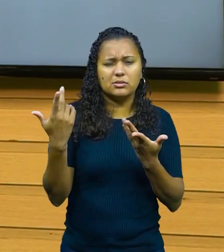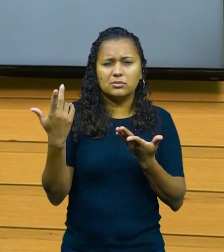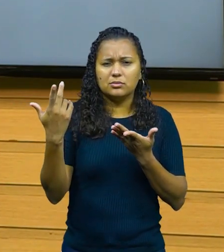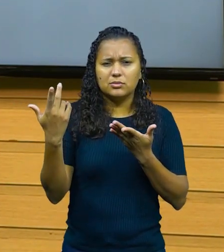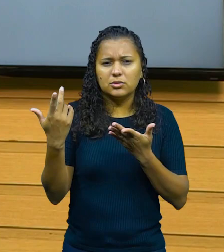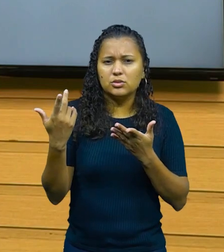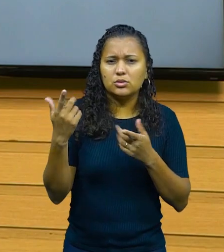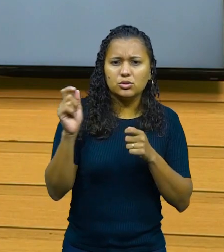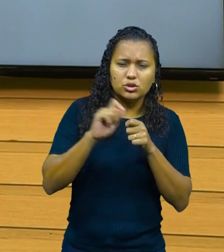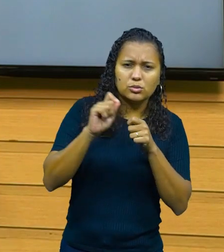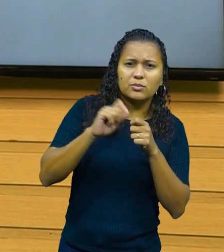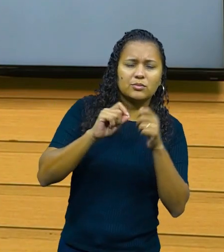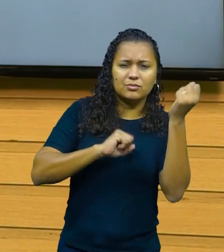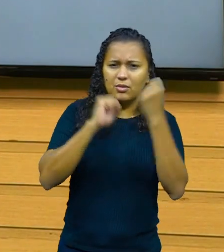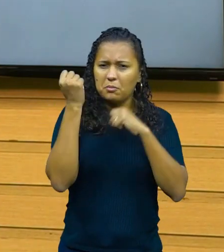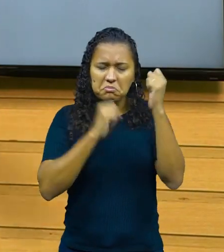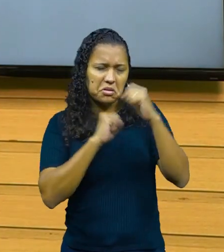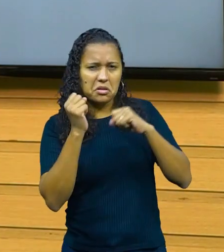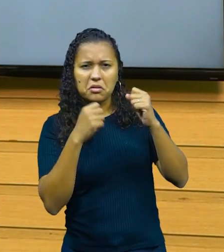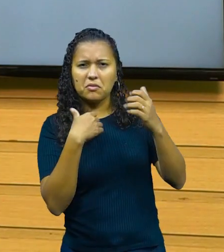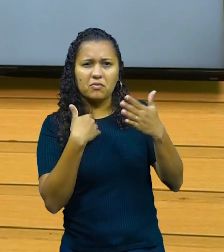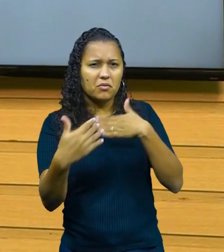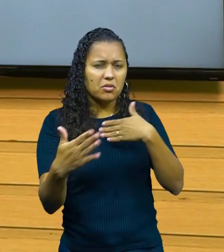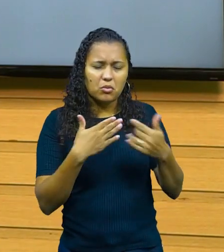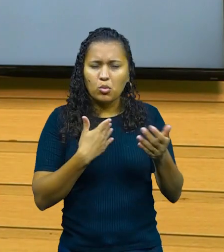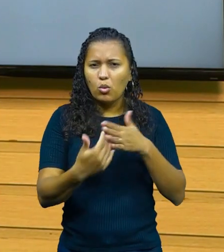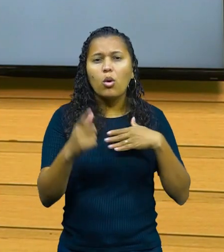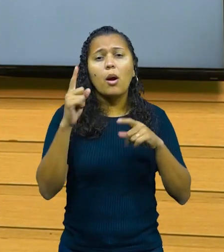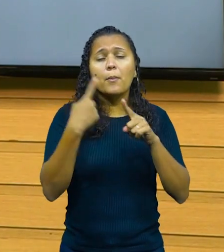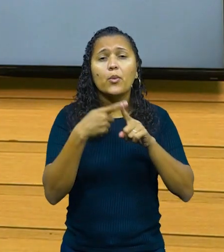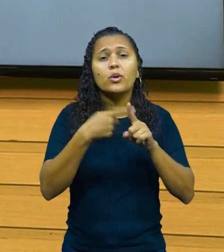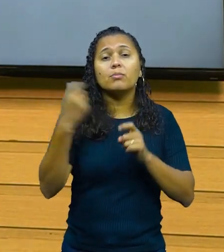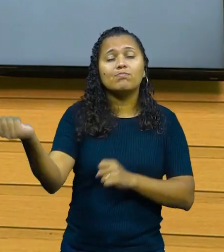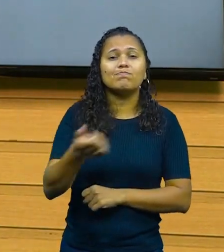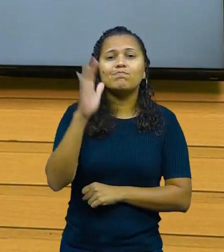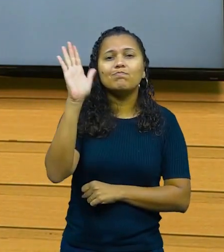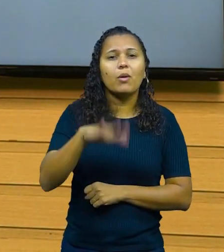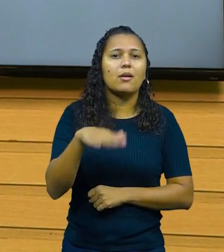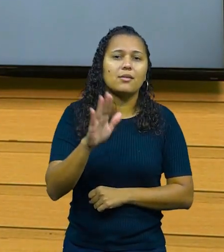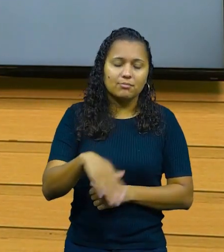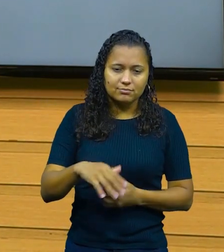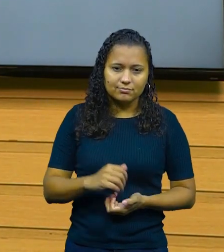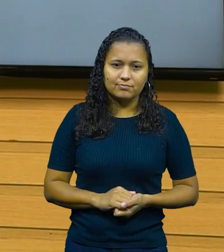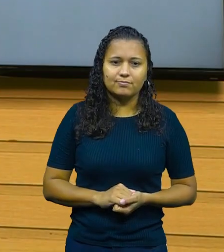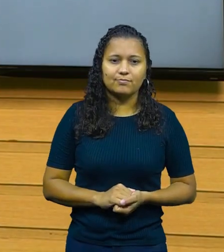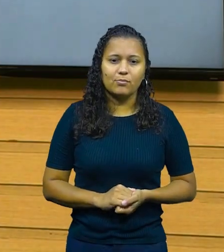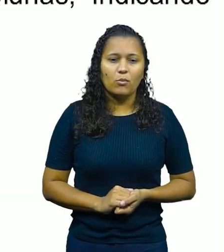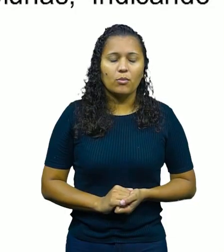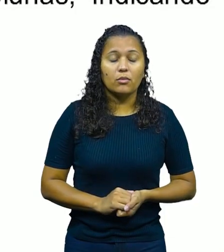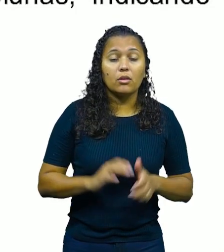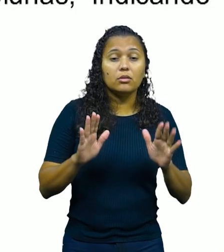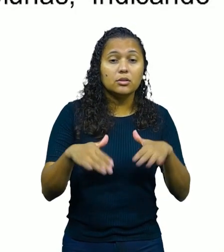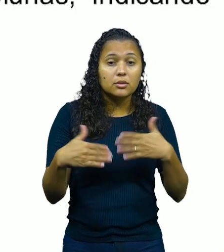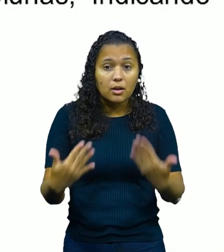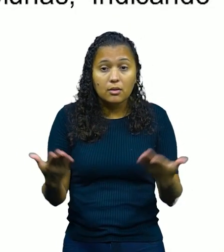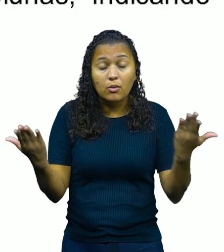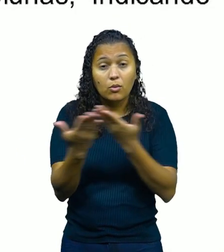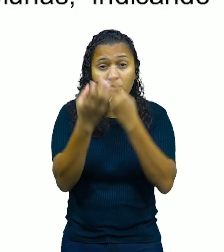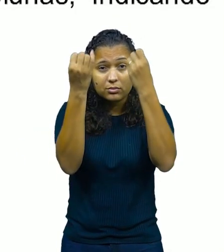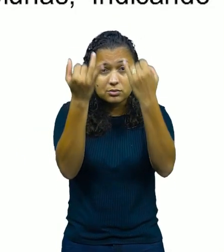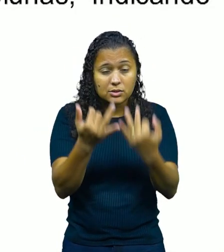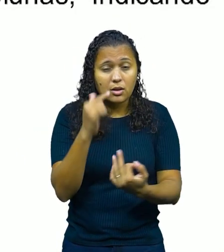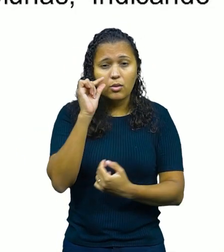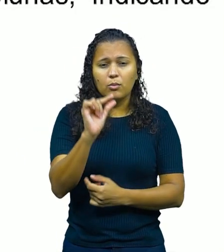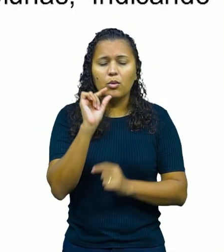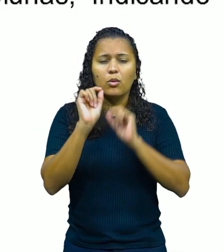operações dentro da indústria, justamente por ter o custo ali diminuído, né? E aí agora vamos falar